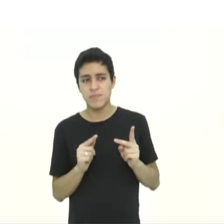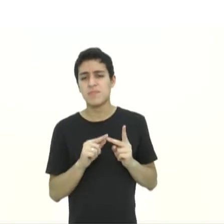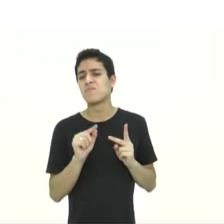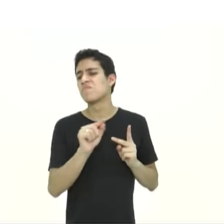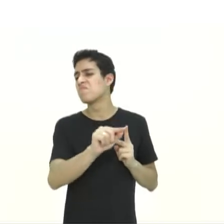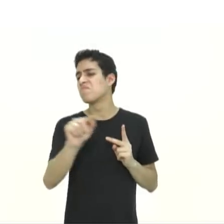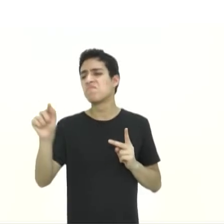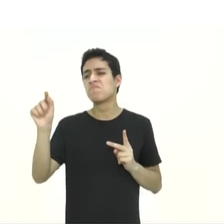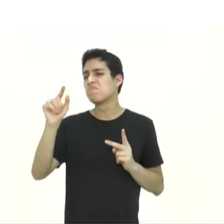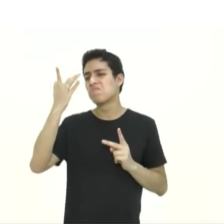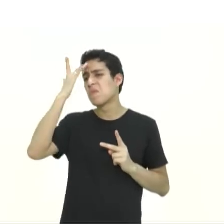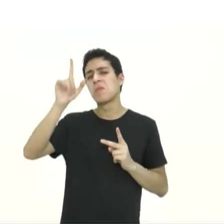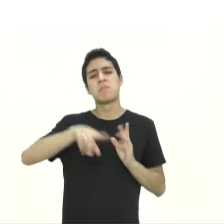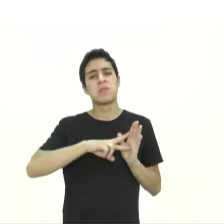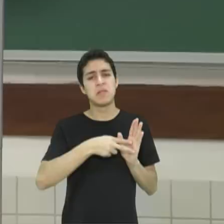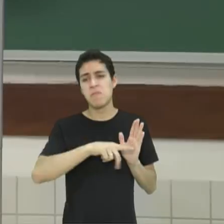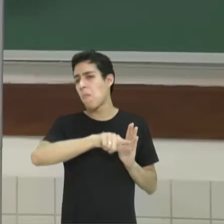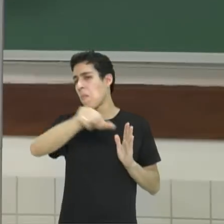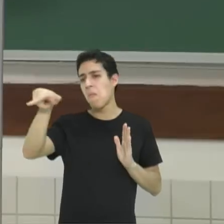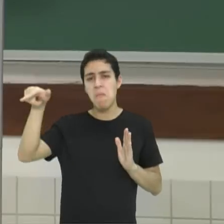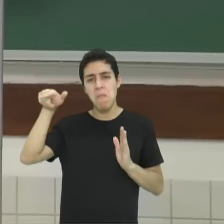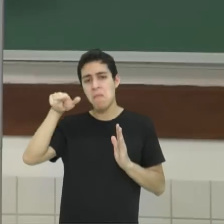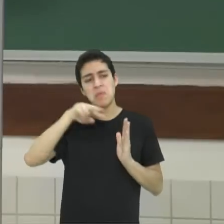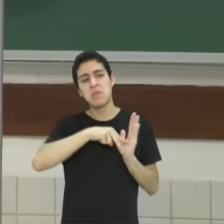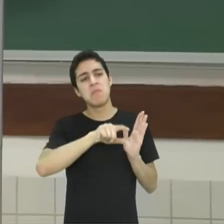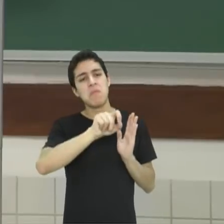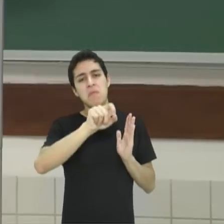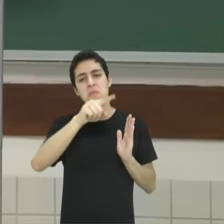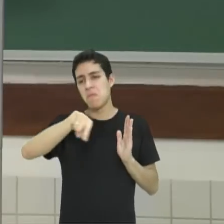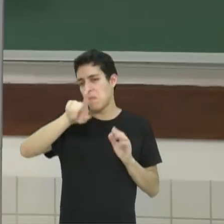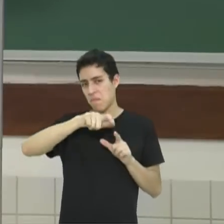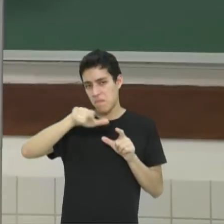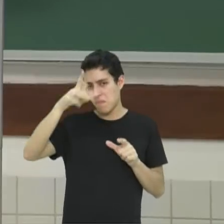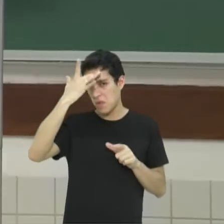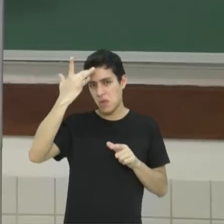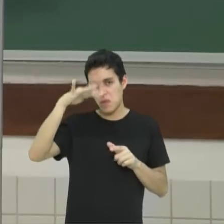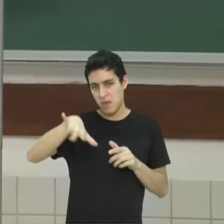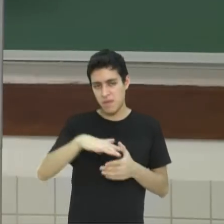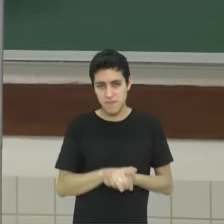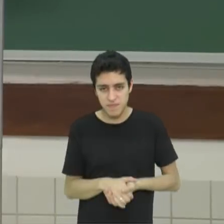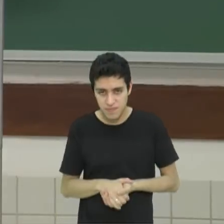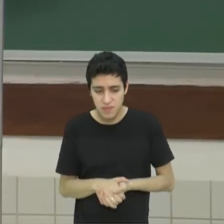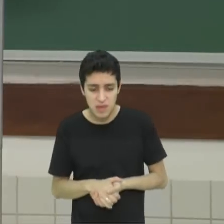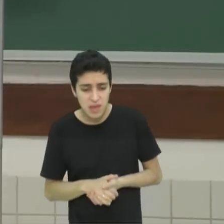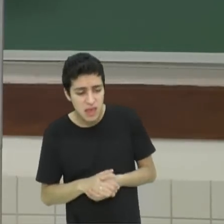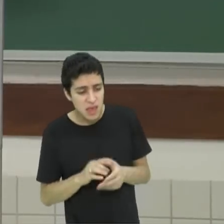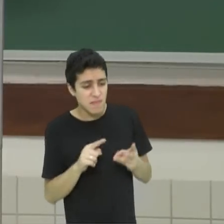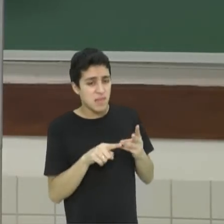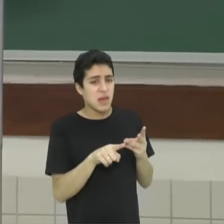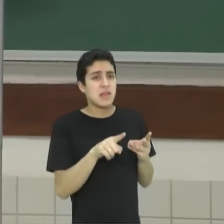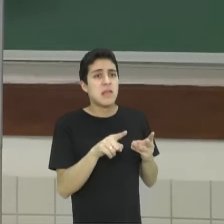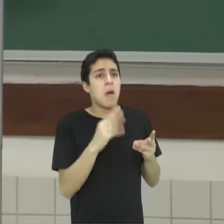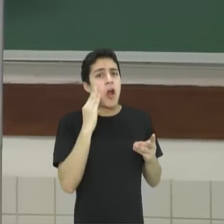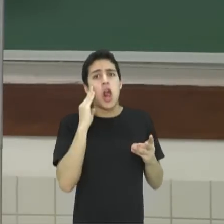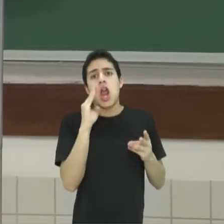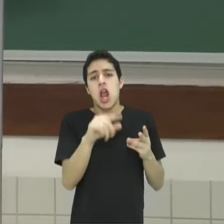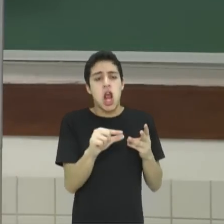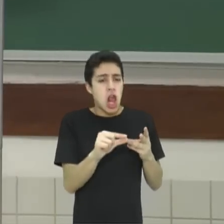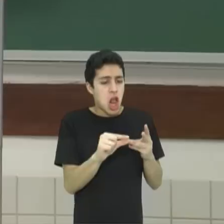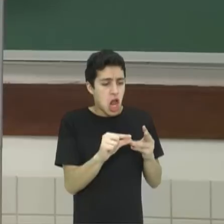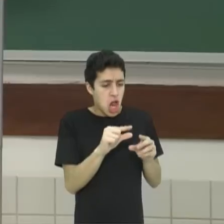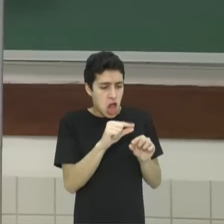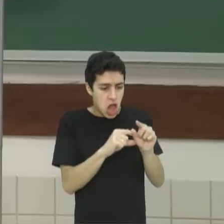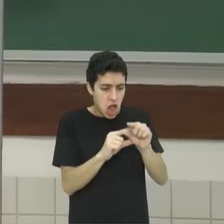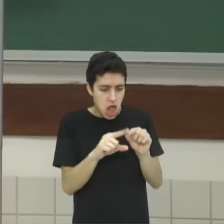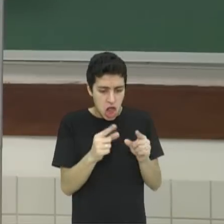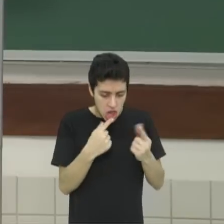ninguém sabe bem o que é. Essa é a segunda parte. Mas que aos bilhões ajudam a digestão. Essa é a